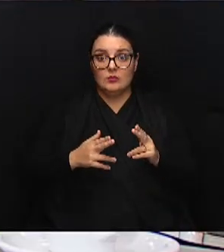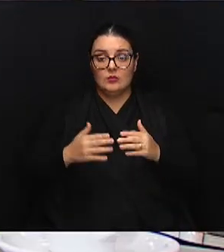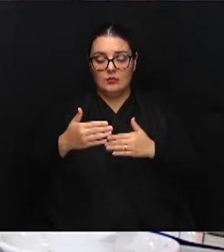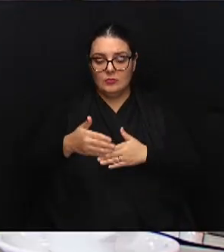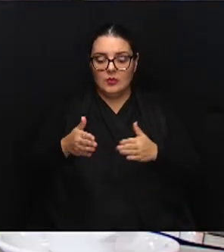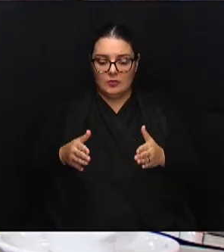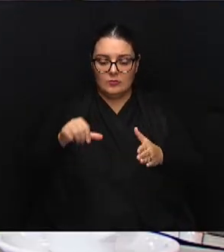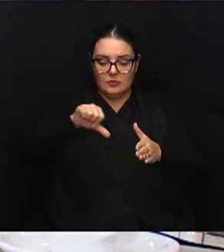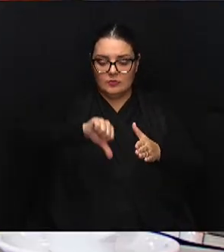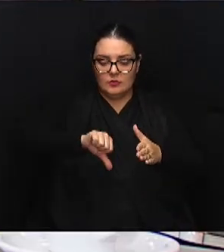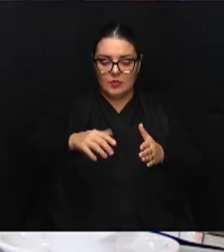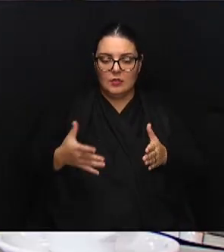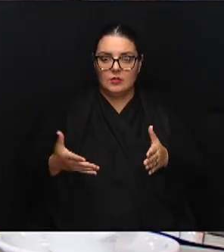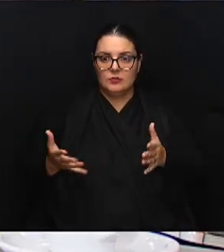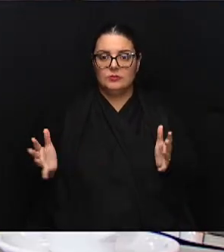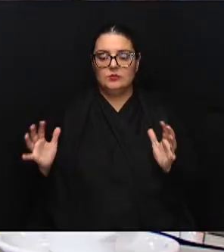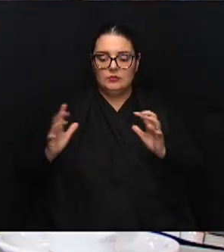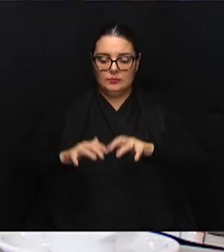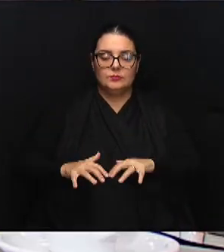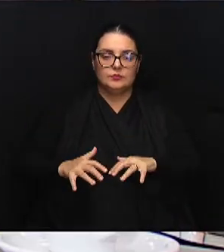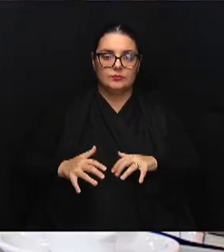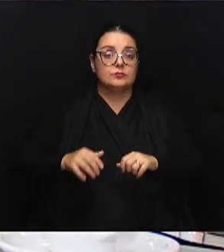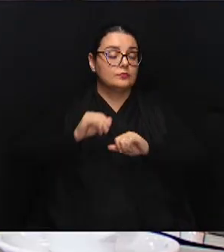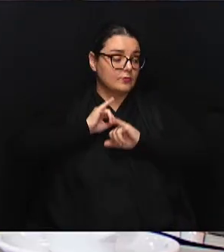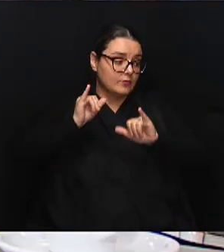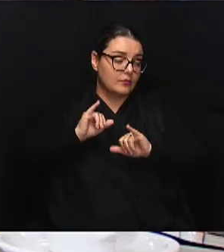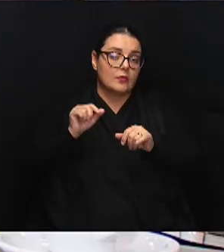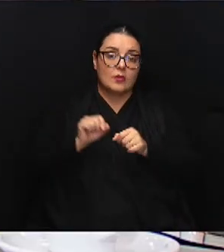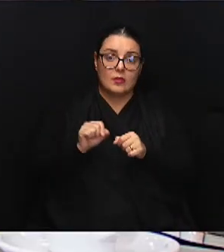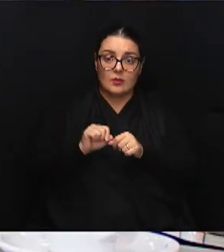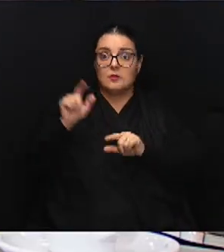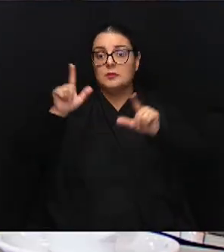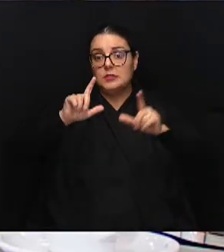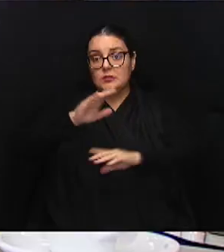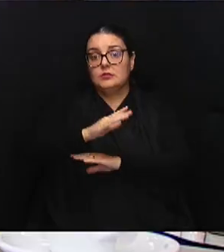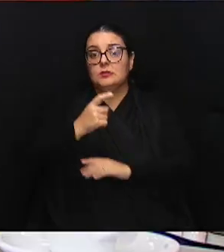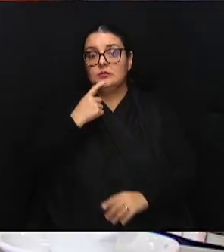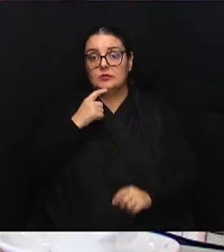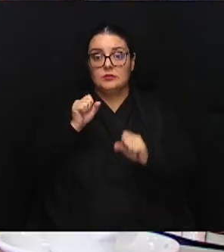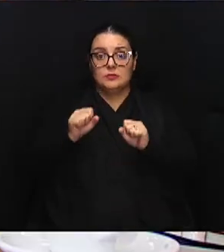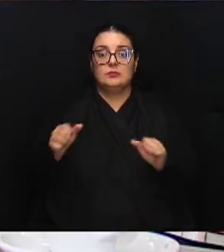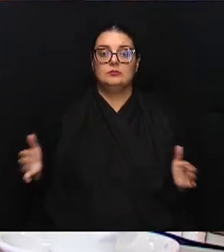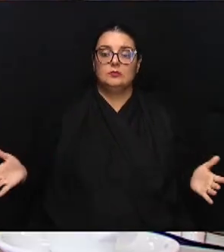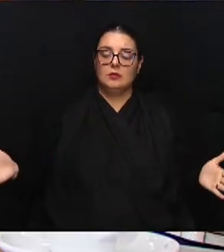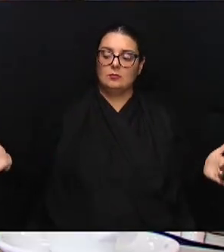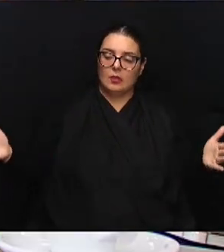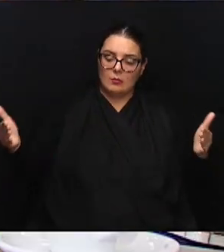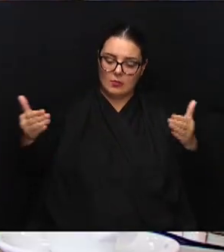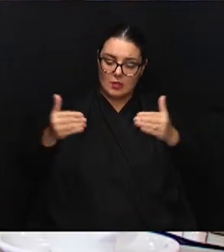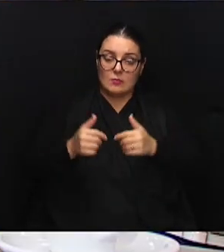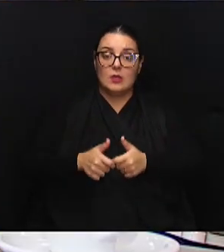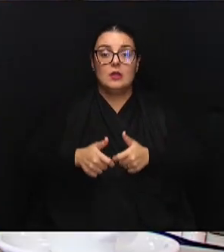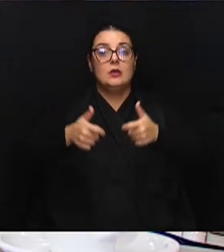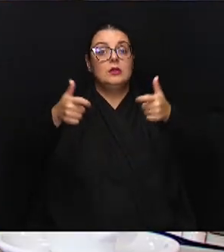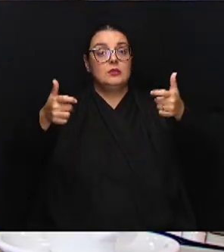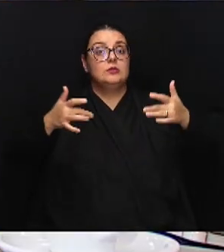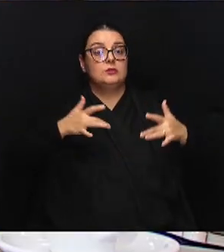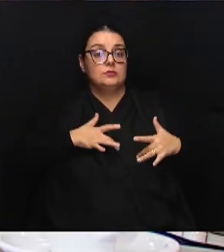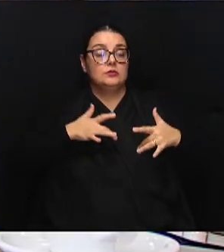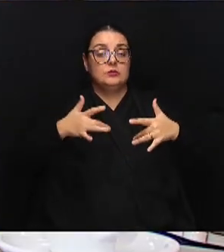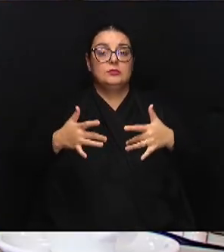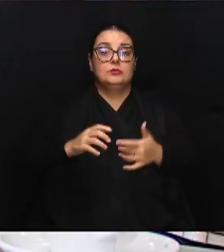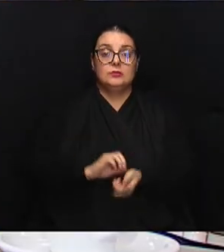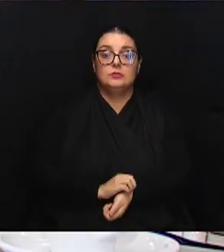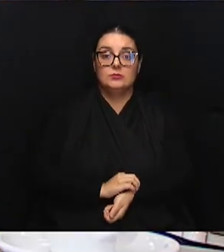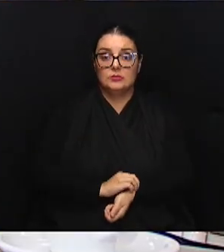de arrecadação, com a divulgação que a gente fez pela TV Câmara, de poder coletar uma quantidade grande de